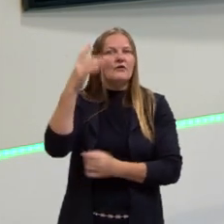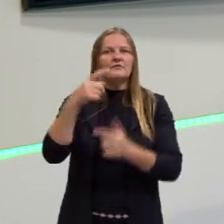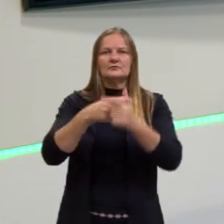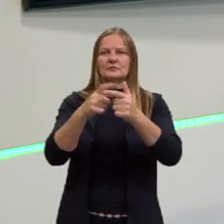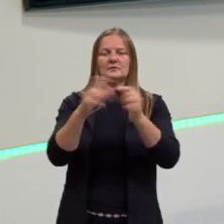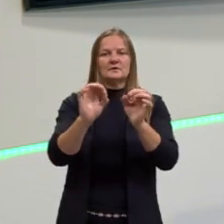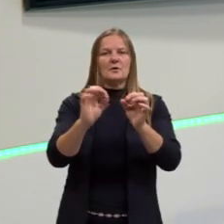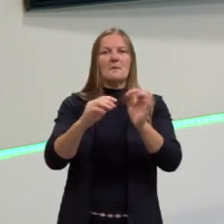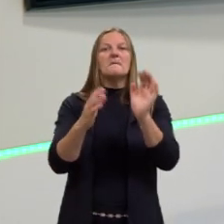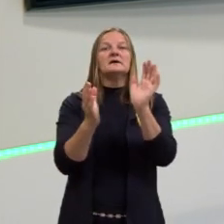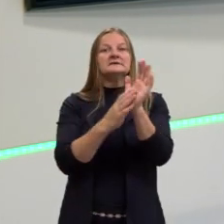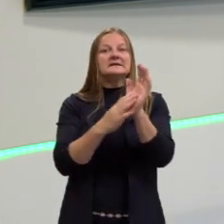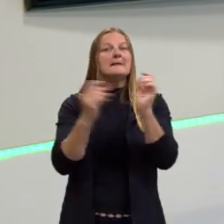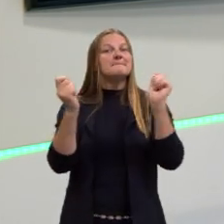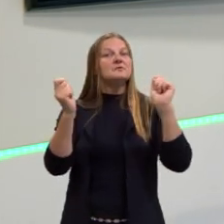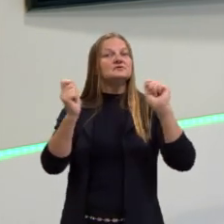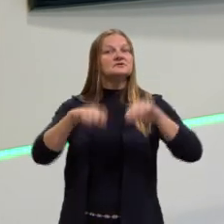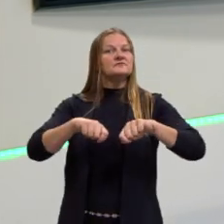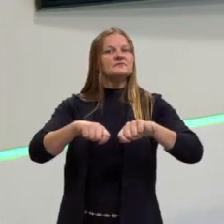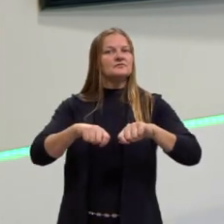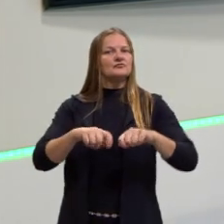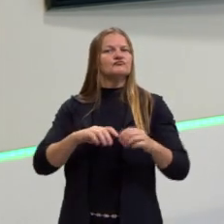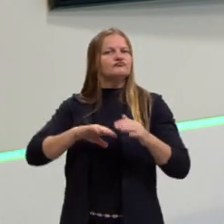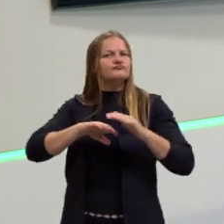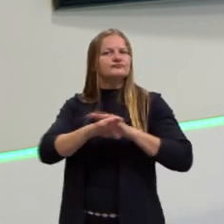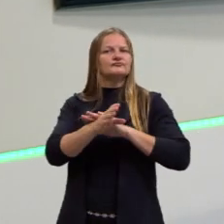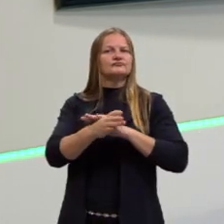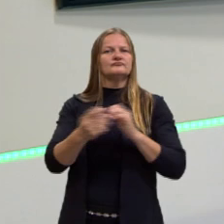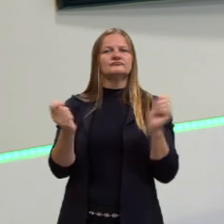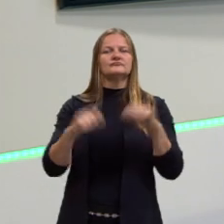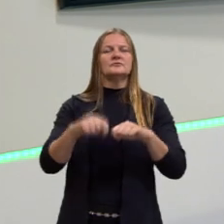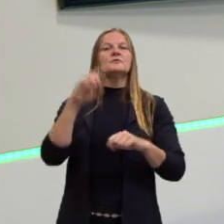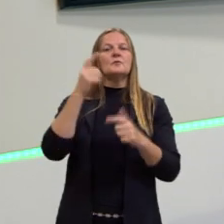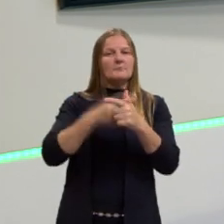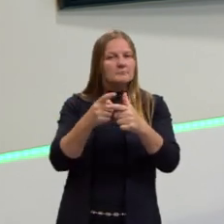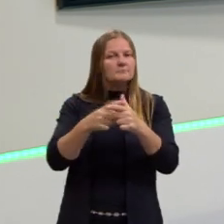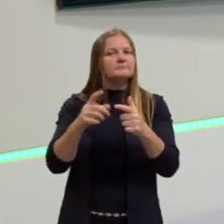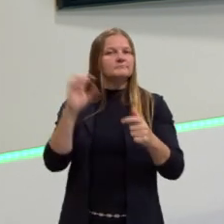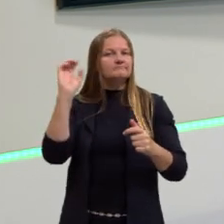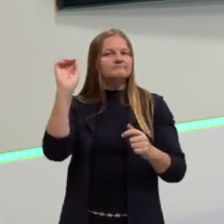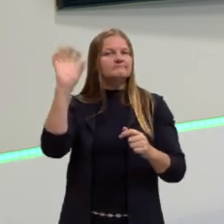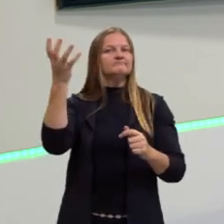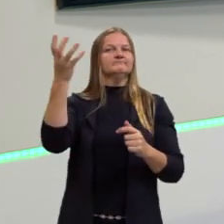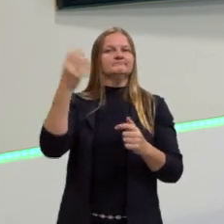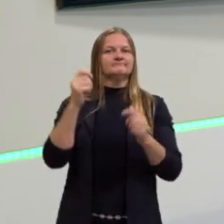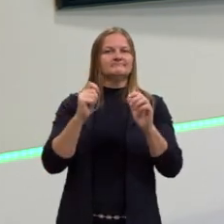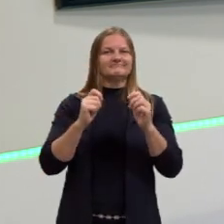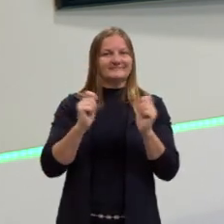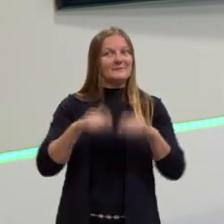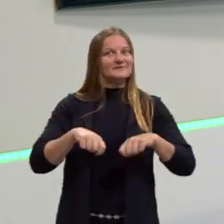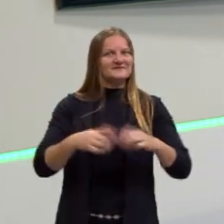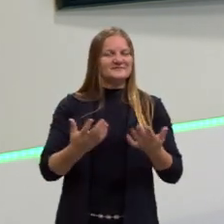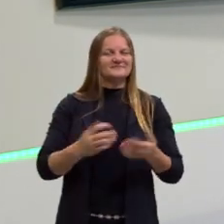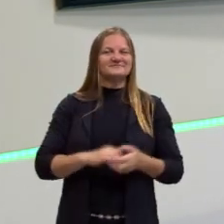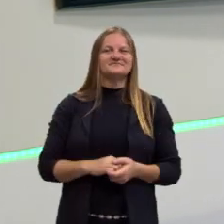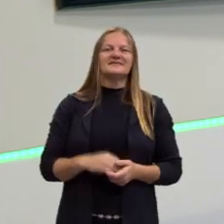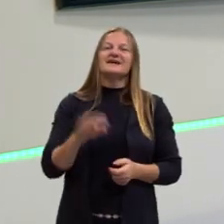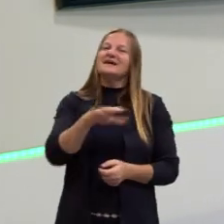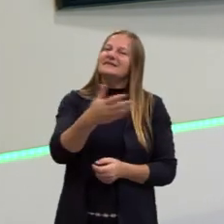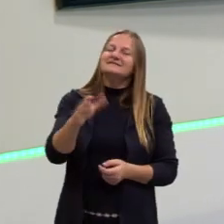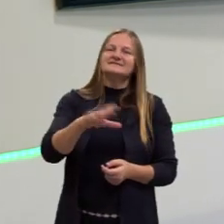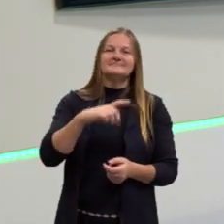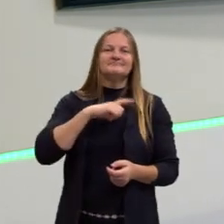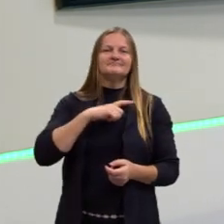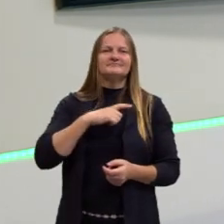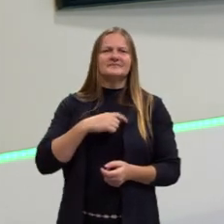mas ela é uma possibilidade de resolução de problema então talvez a gente se apegue ao